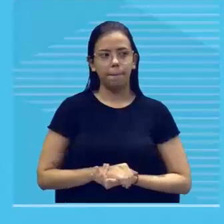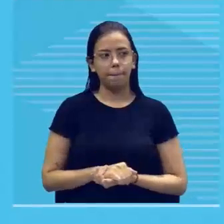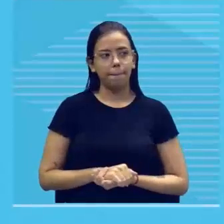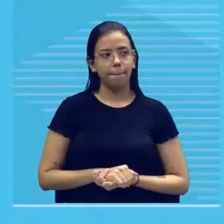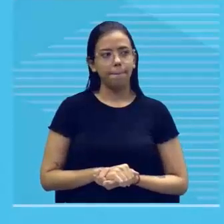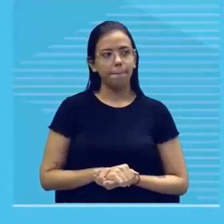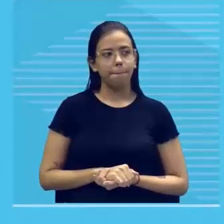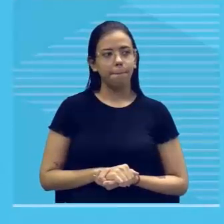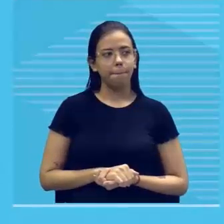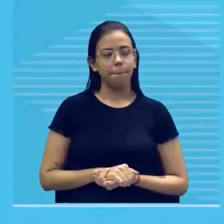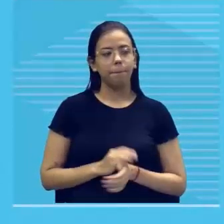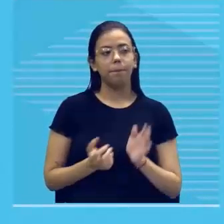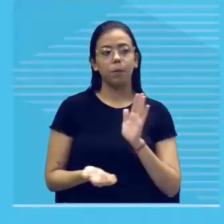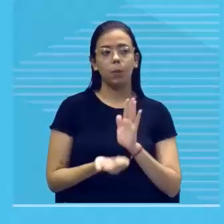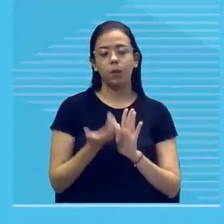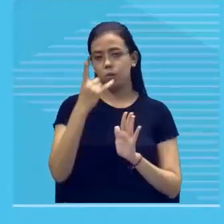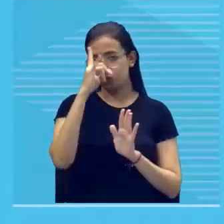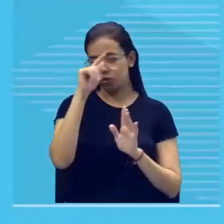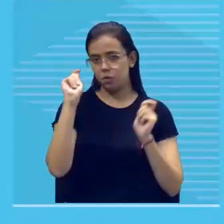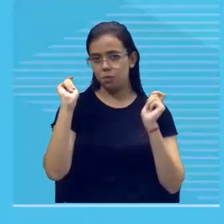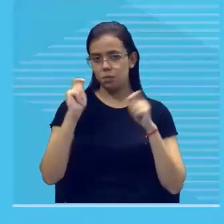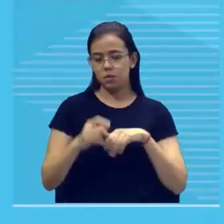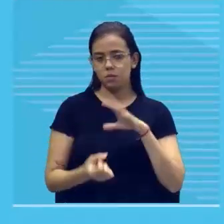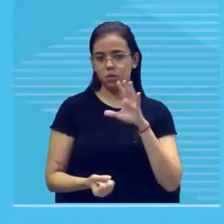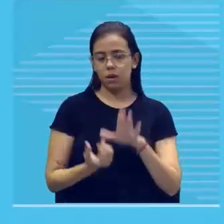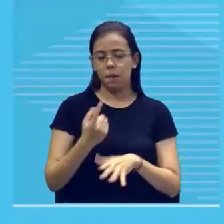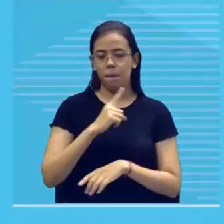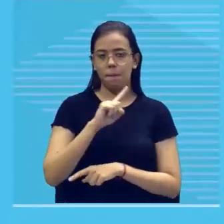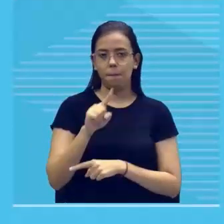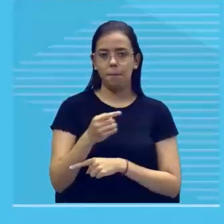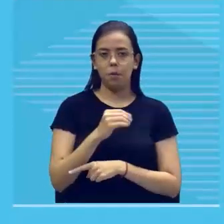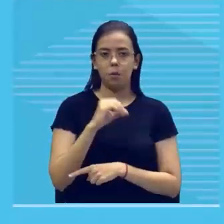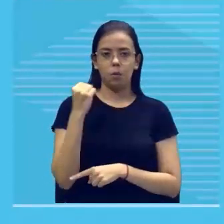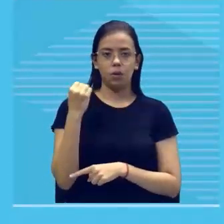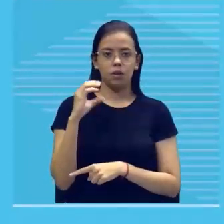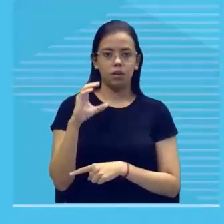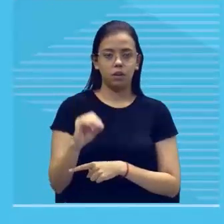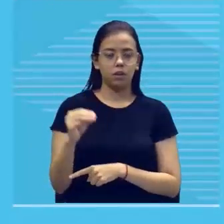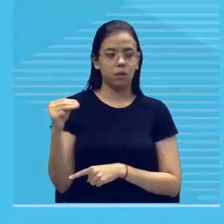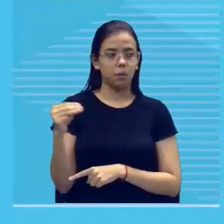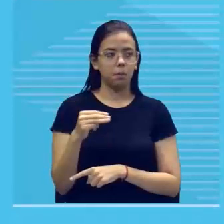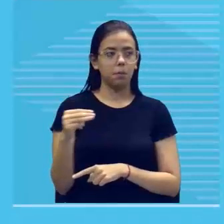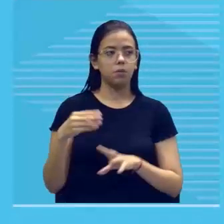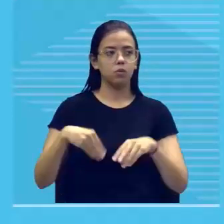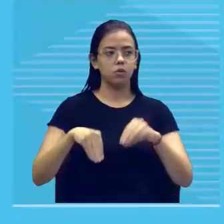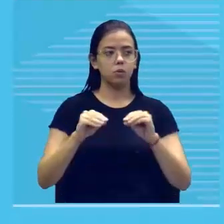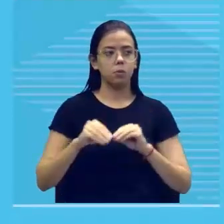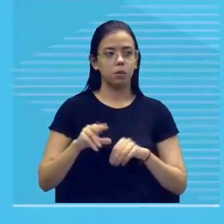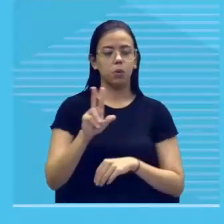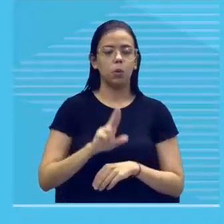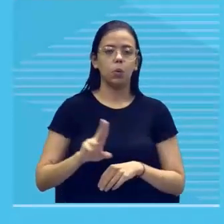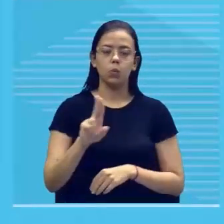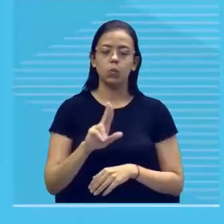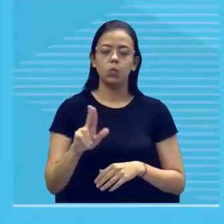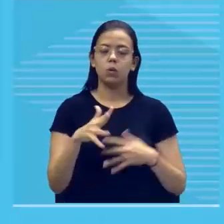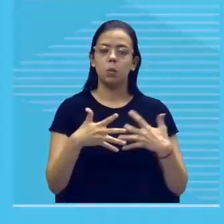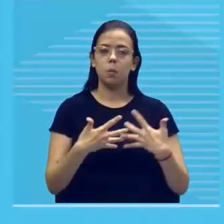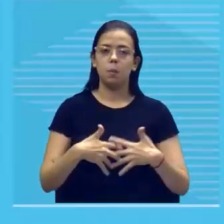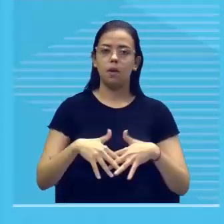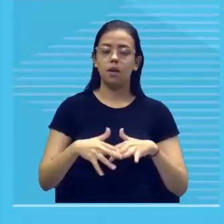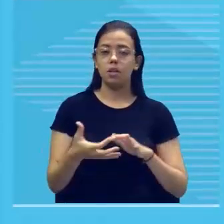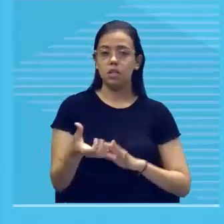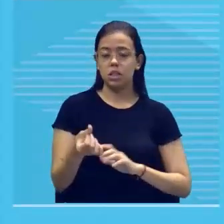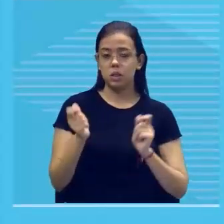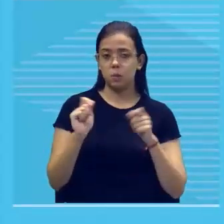e em quantos dias poderá produzir 1080 metros de tecido fazendo funcionar seis máquinas montam a